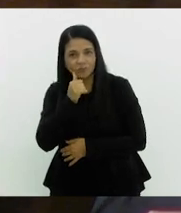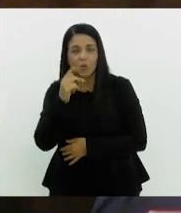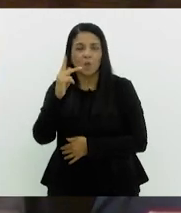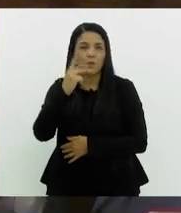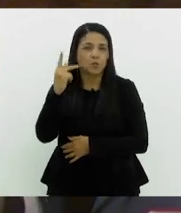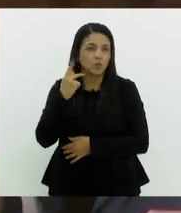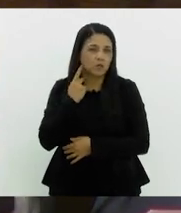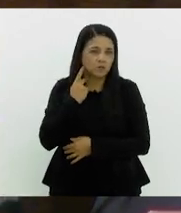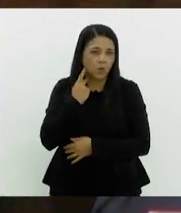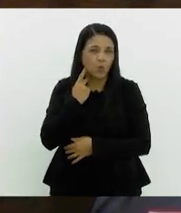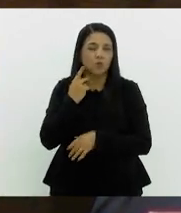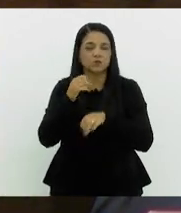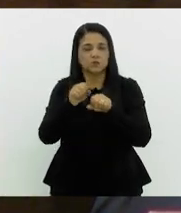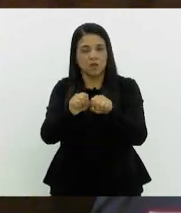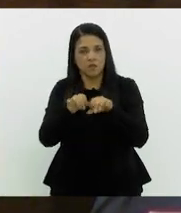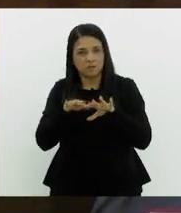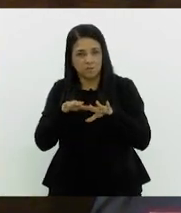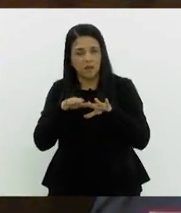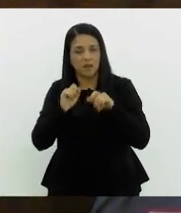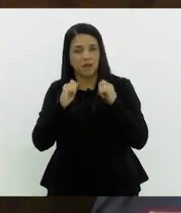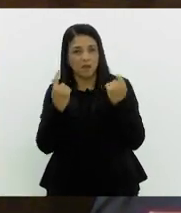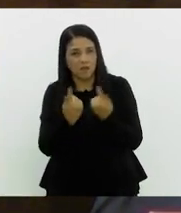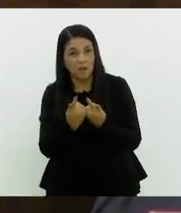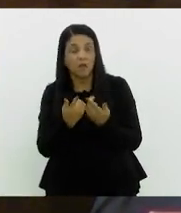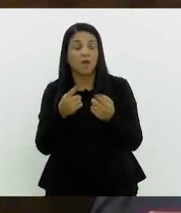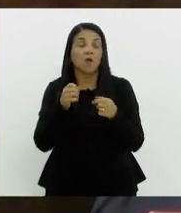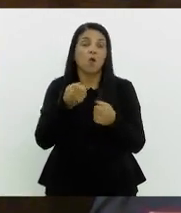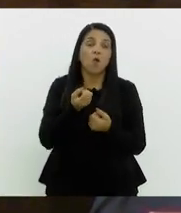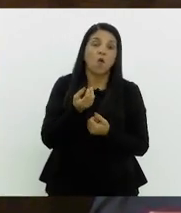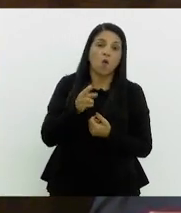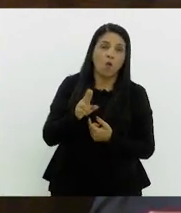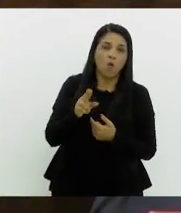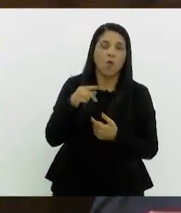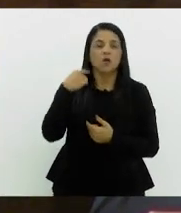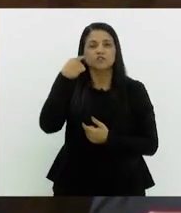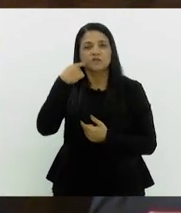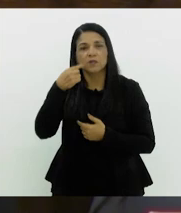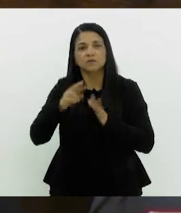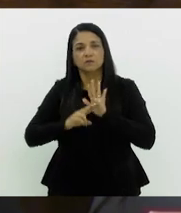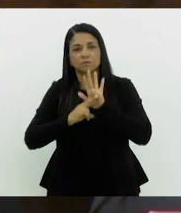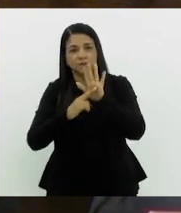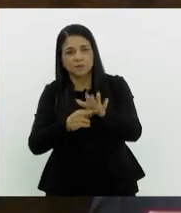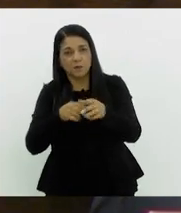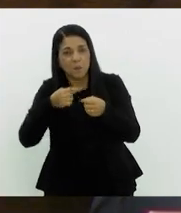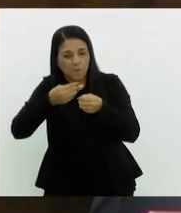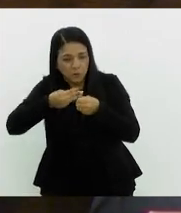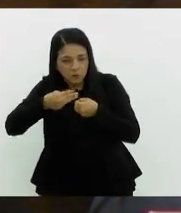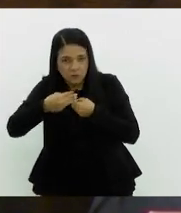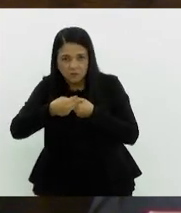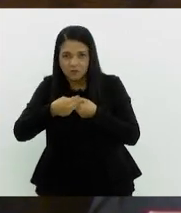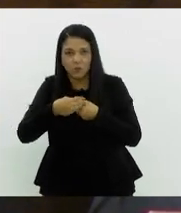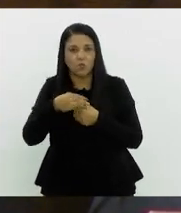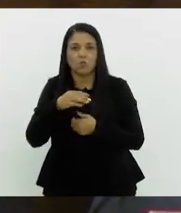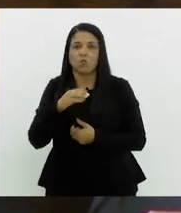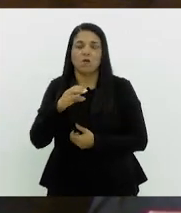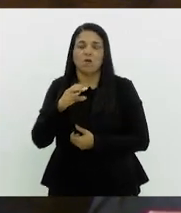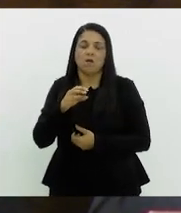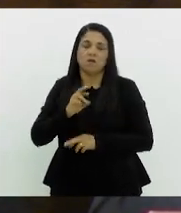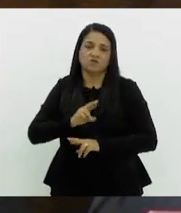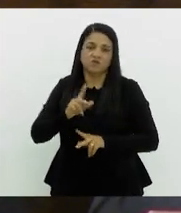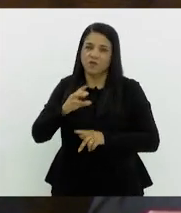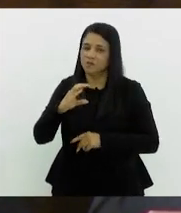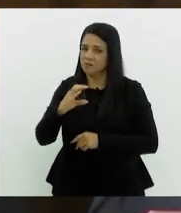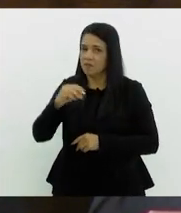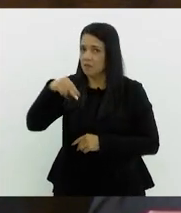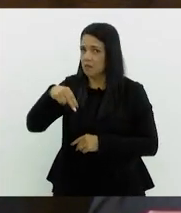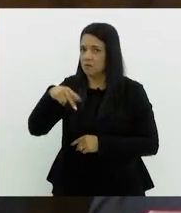suas assembleias legislativas, advogados que representam seus municípios, não representam o CNPJ da